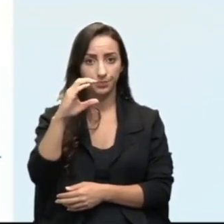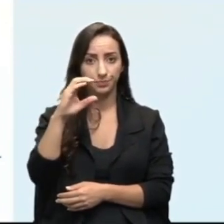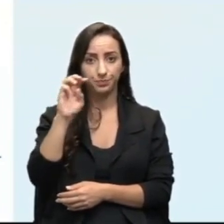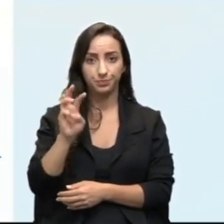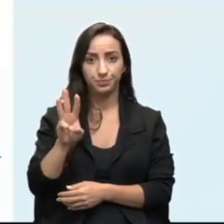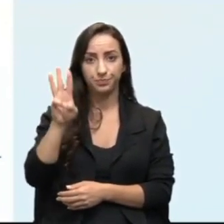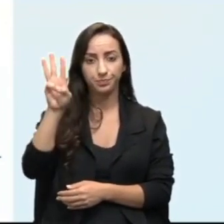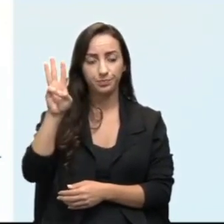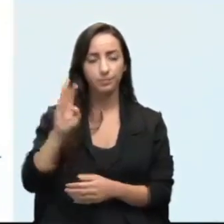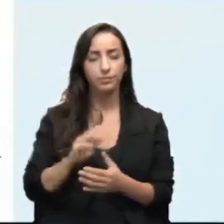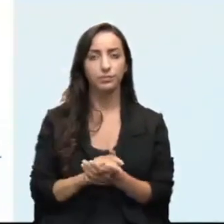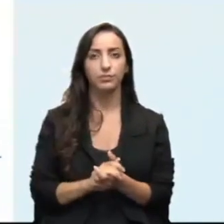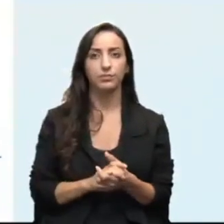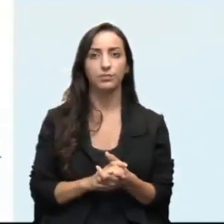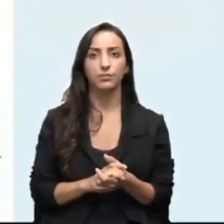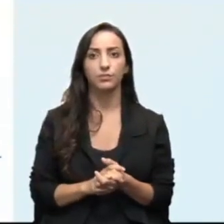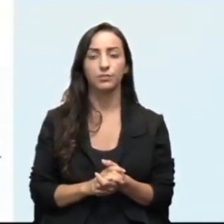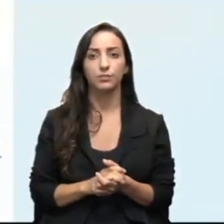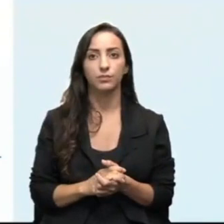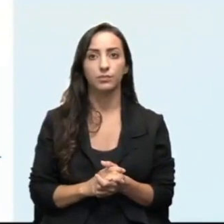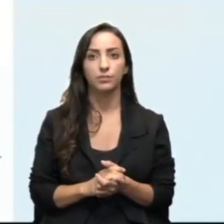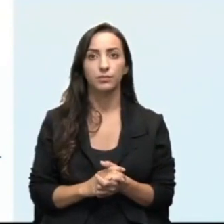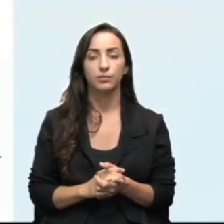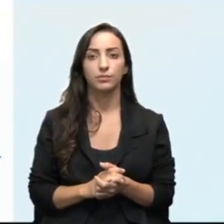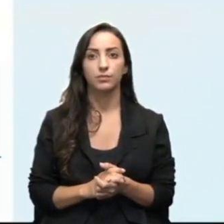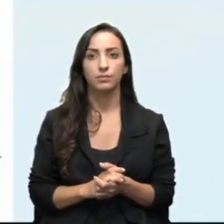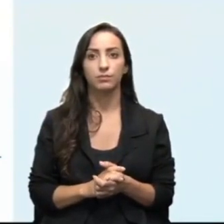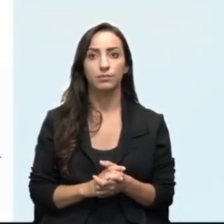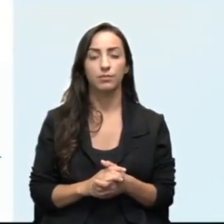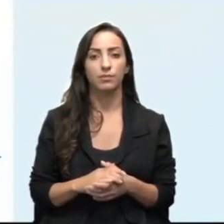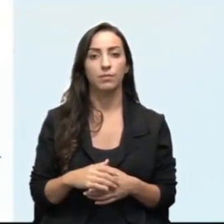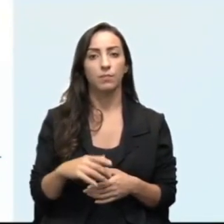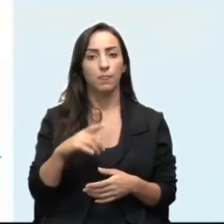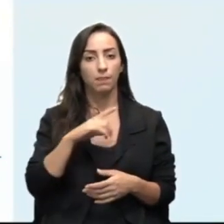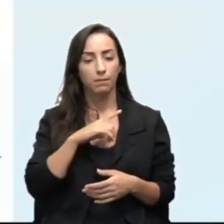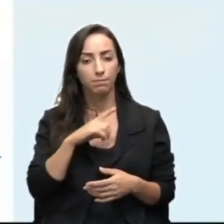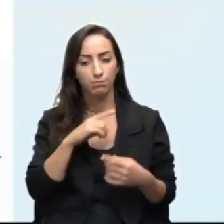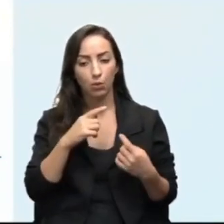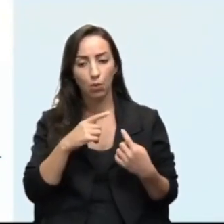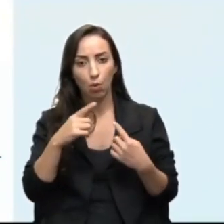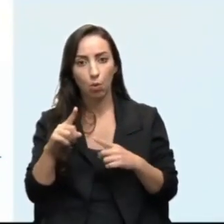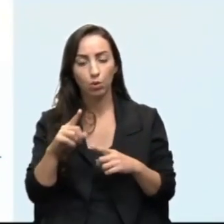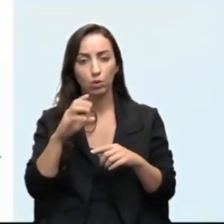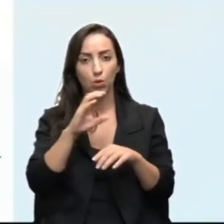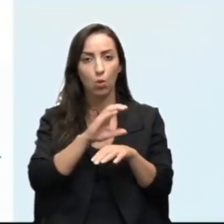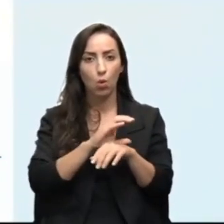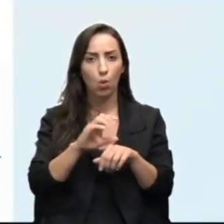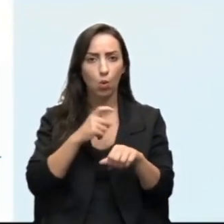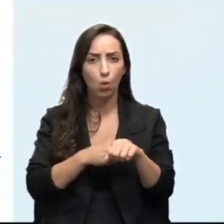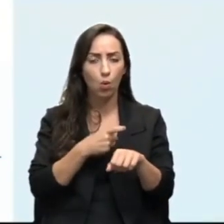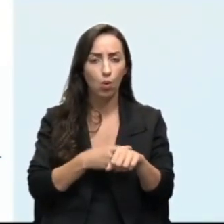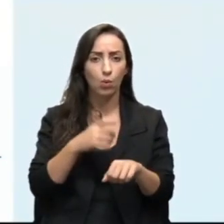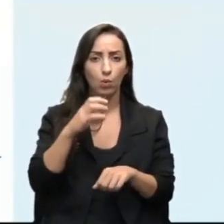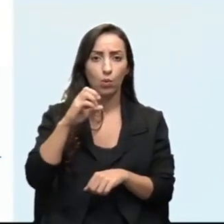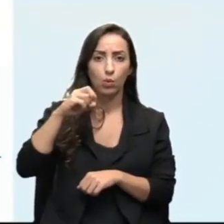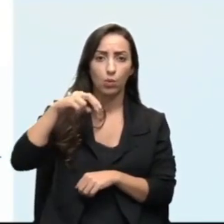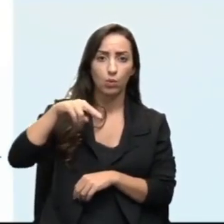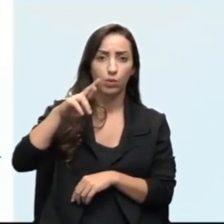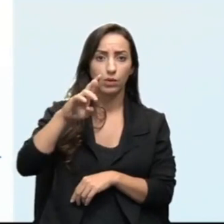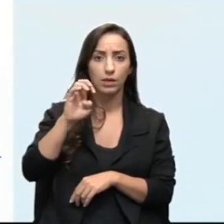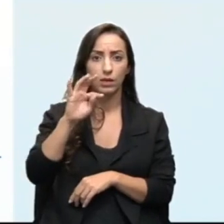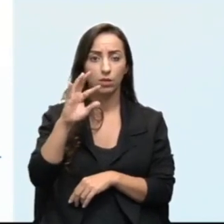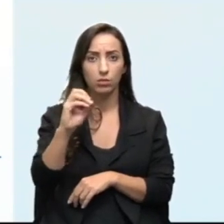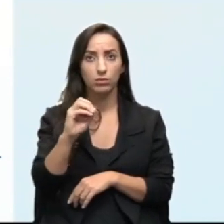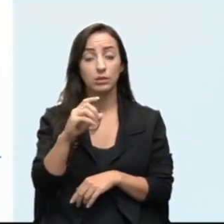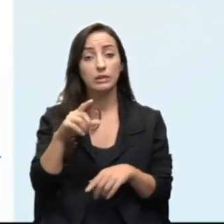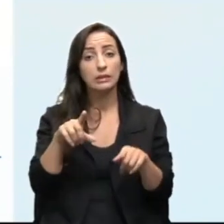NCW, que é combatida pelo concreto. E também temos outra força de